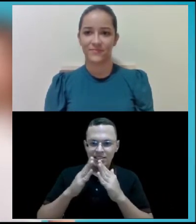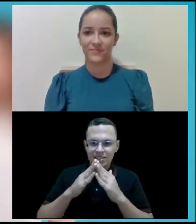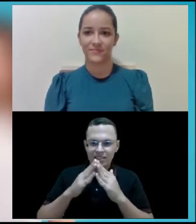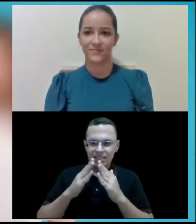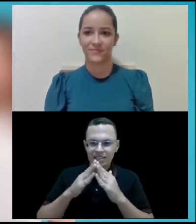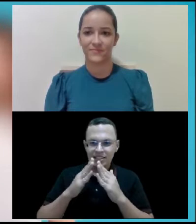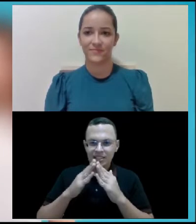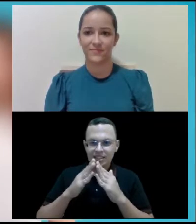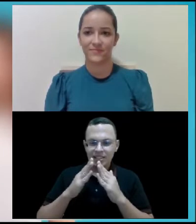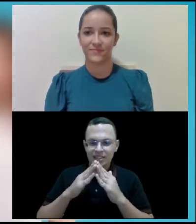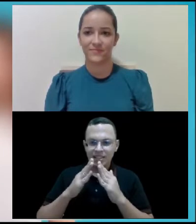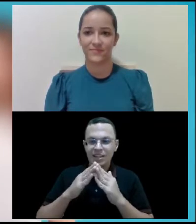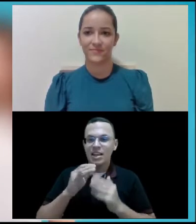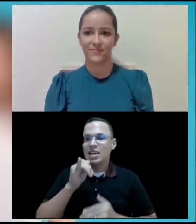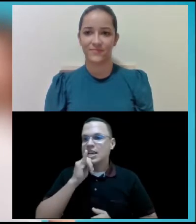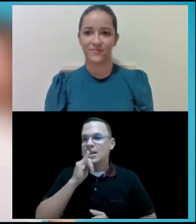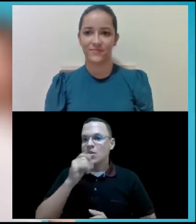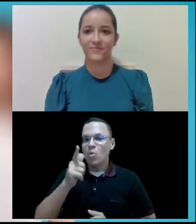casa.